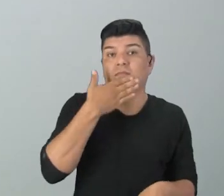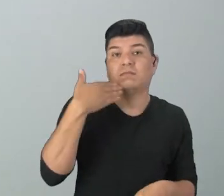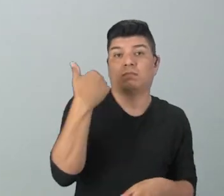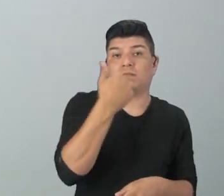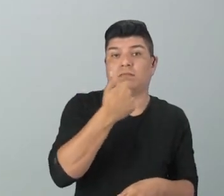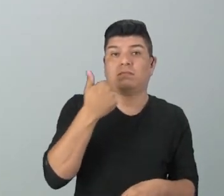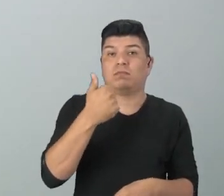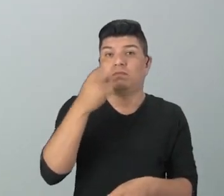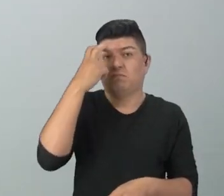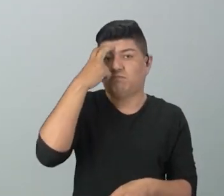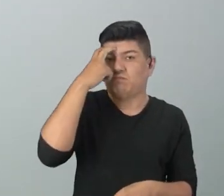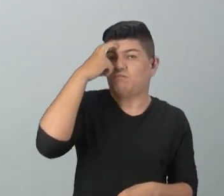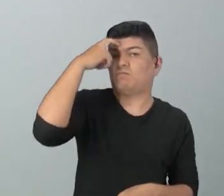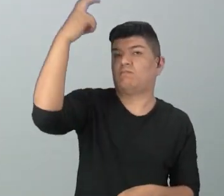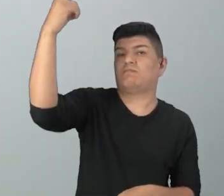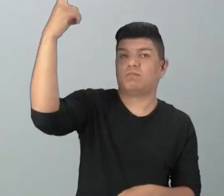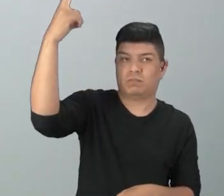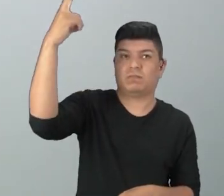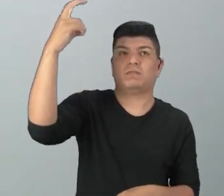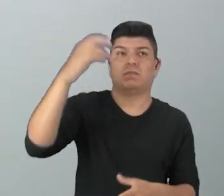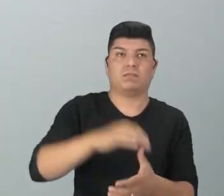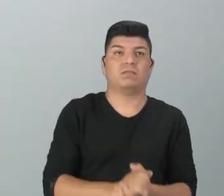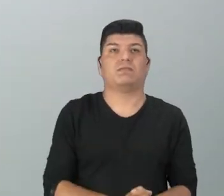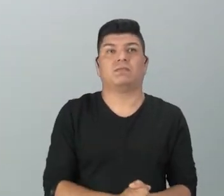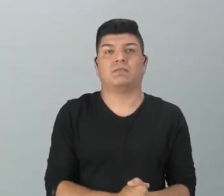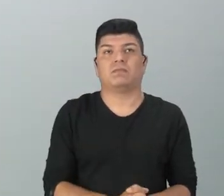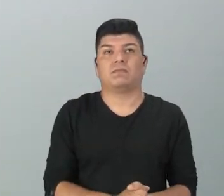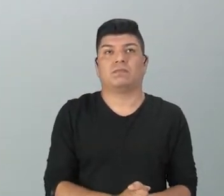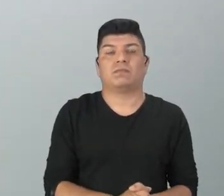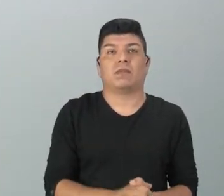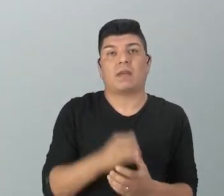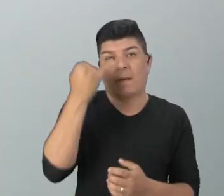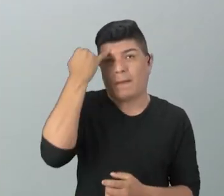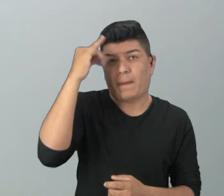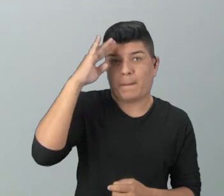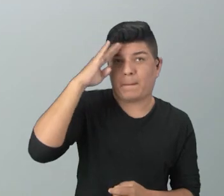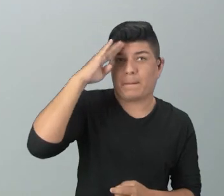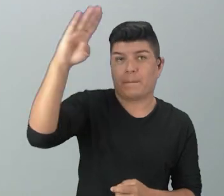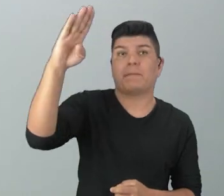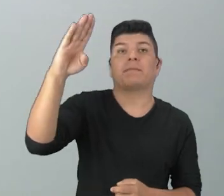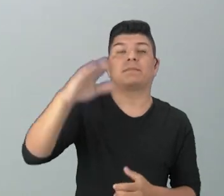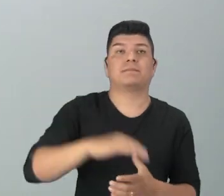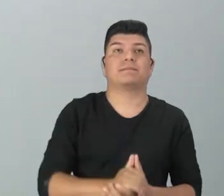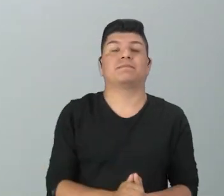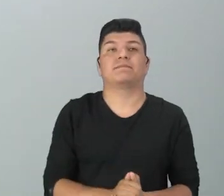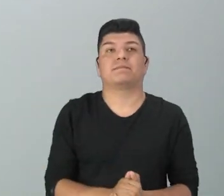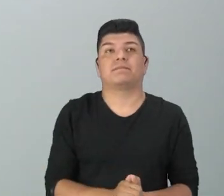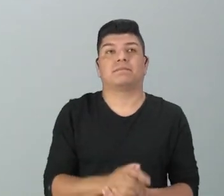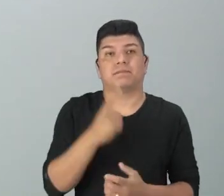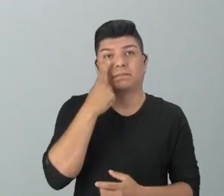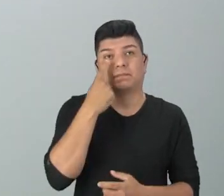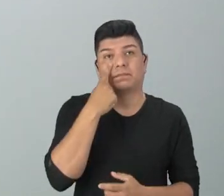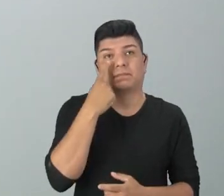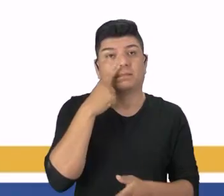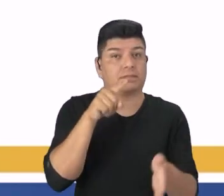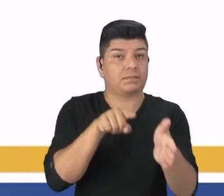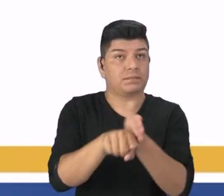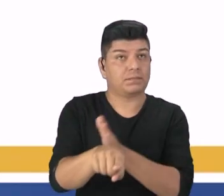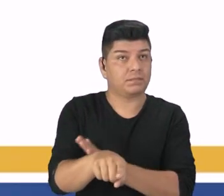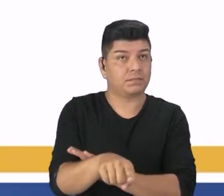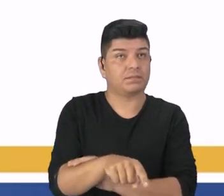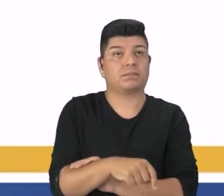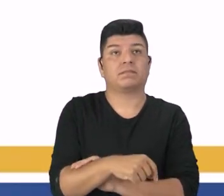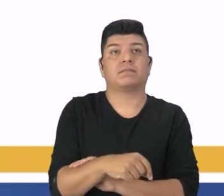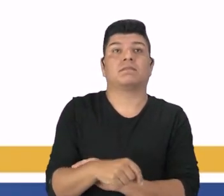cidades com inteligência artificial. Essa é a ideia principal do nosso estudo. Então preste atenção na nossa pergunta.